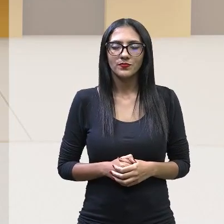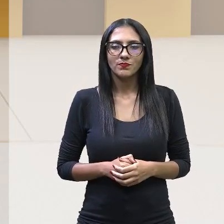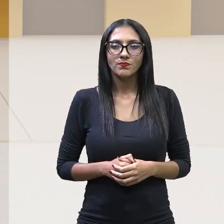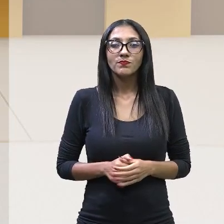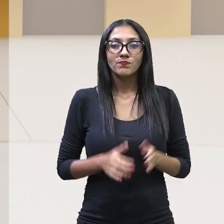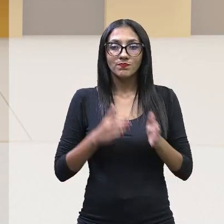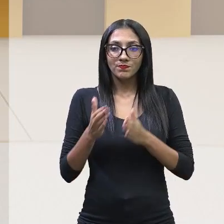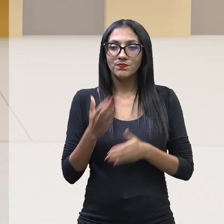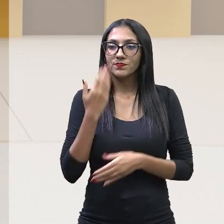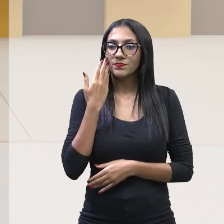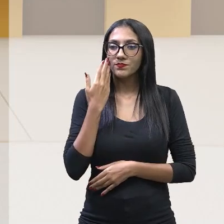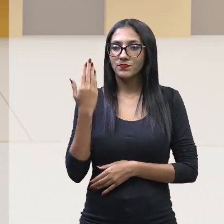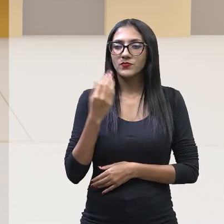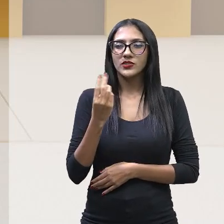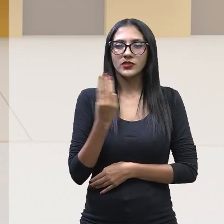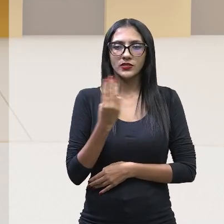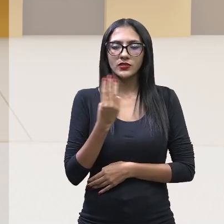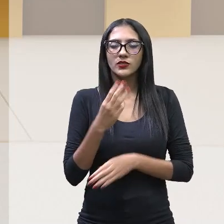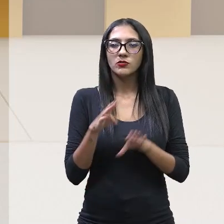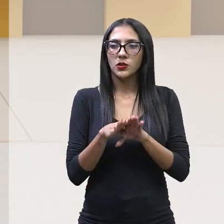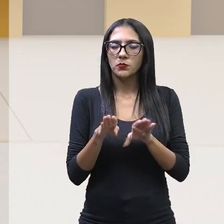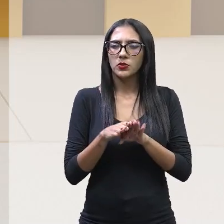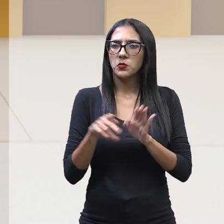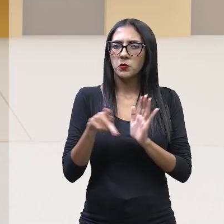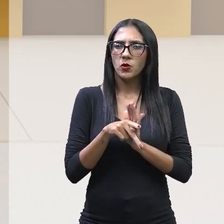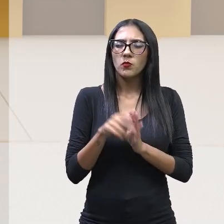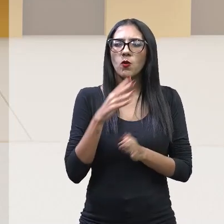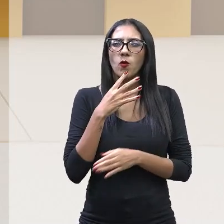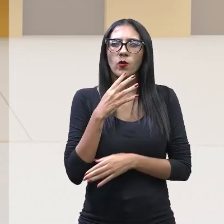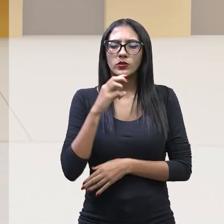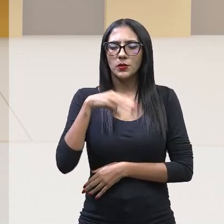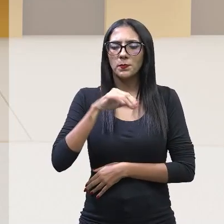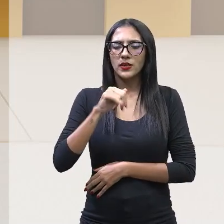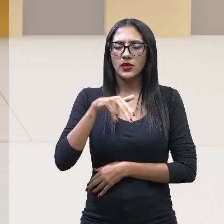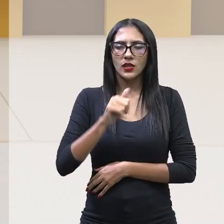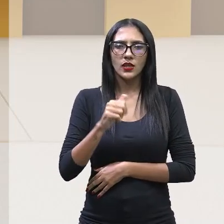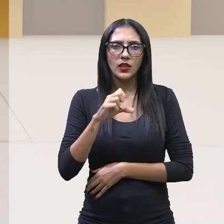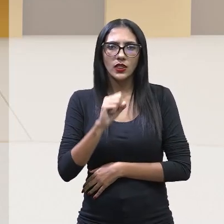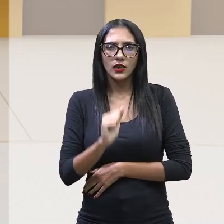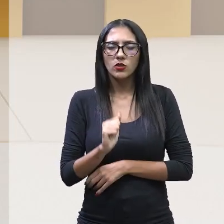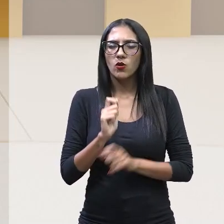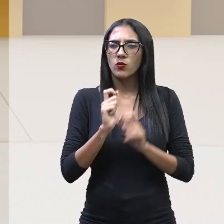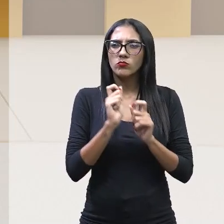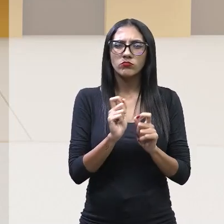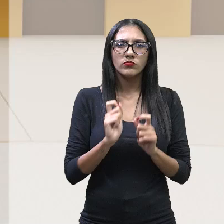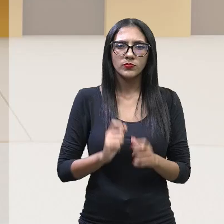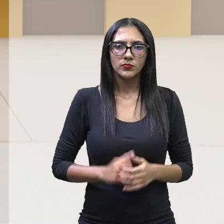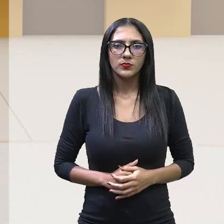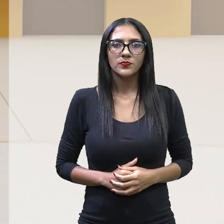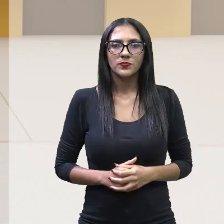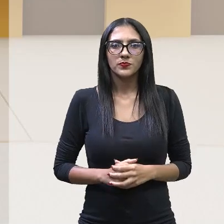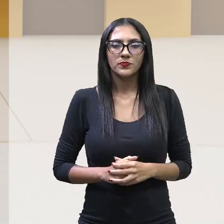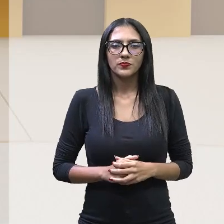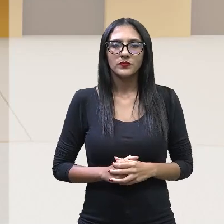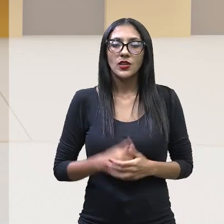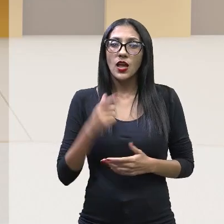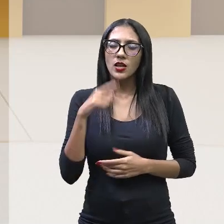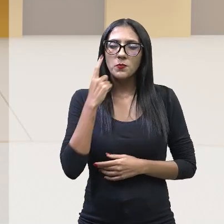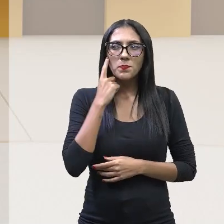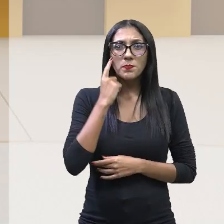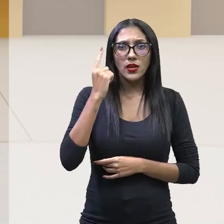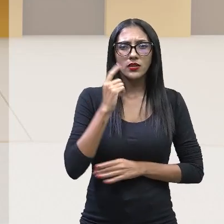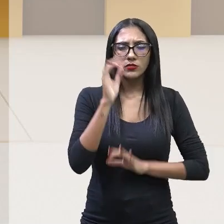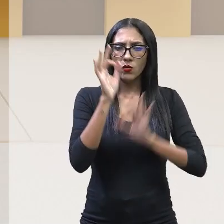uma para você, ó. Engenheiro de Minas. O que faz o engenheiro de Minas, hein, professora Simone? Ele planeja